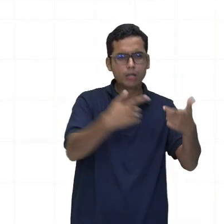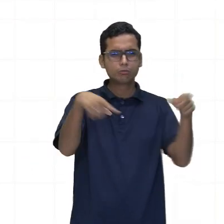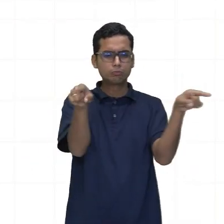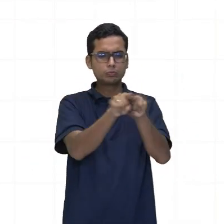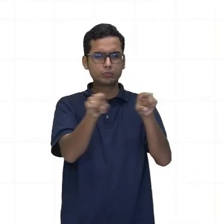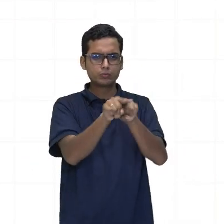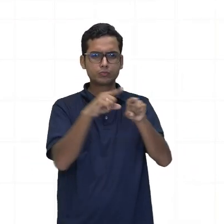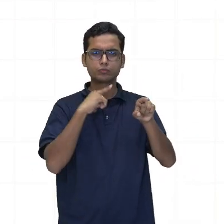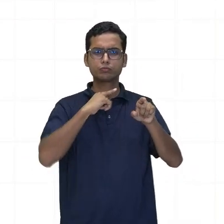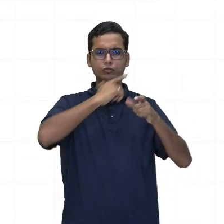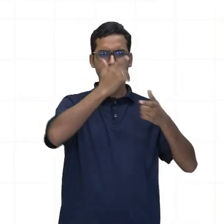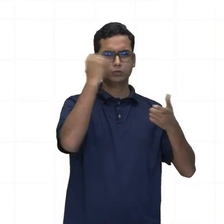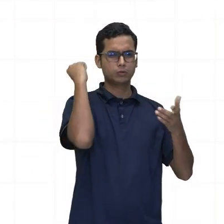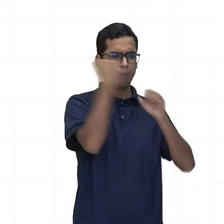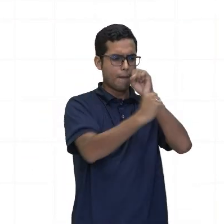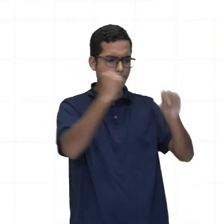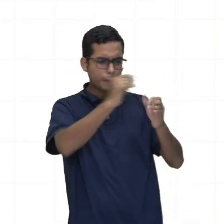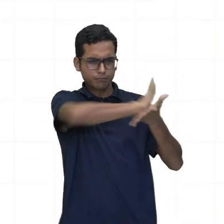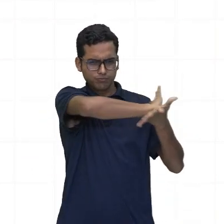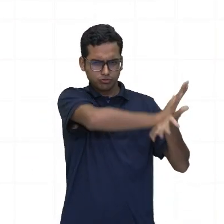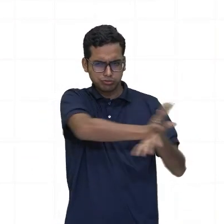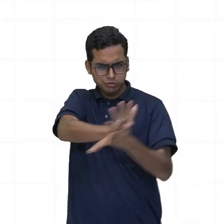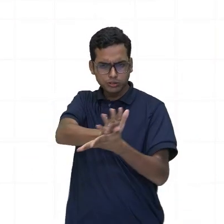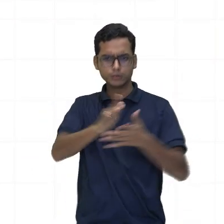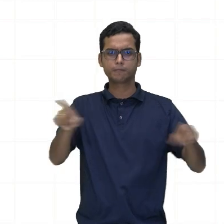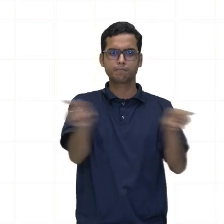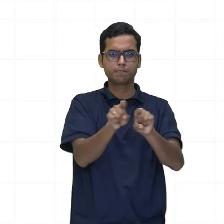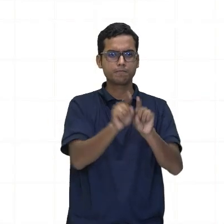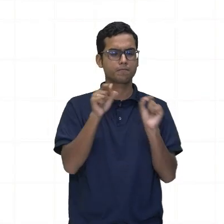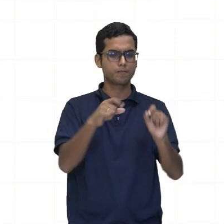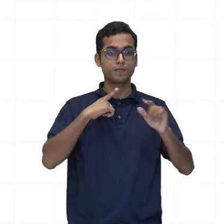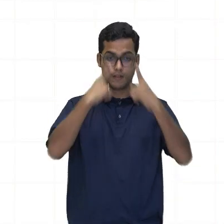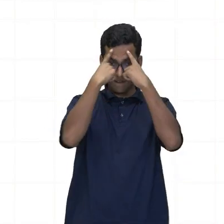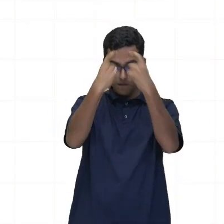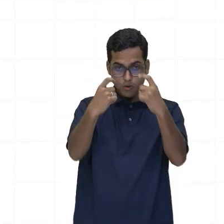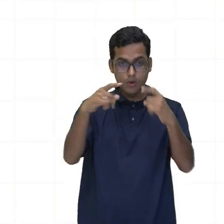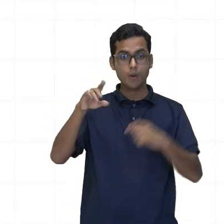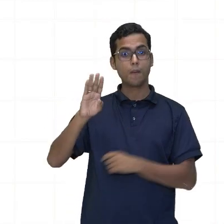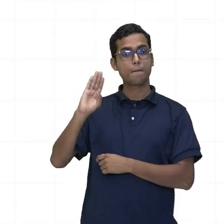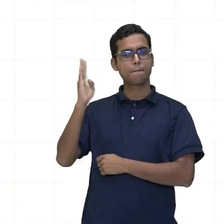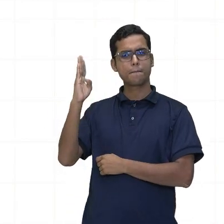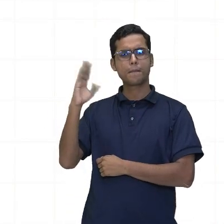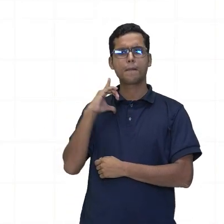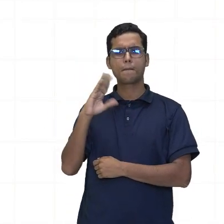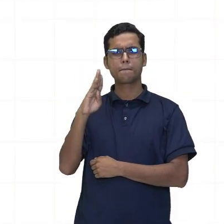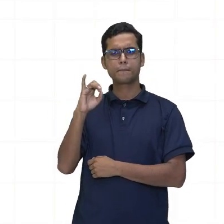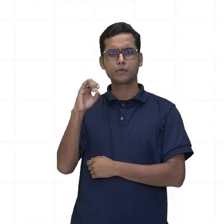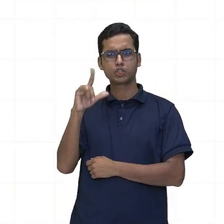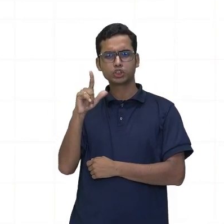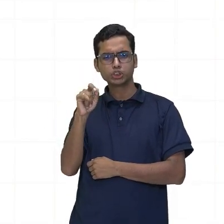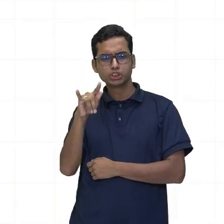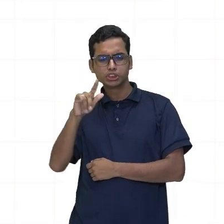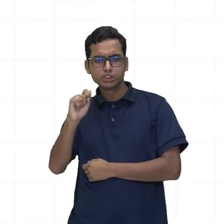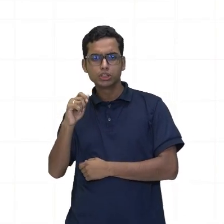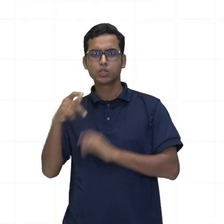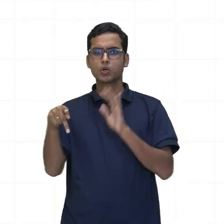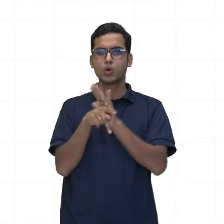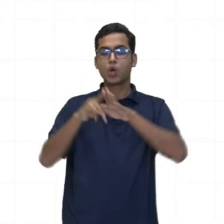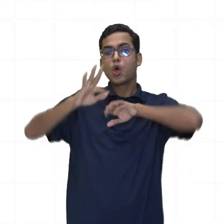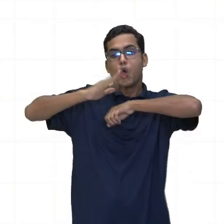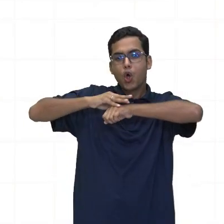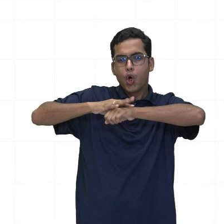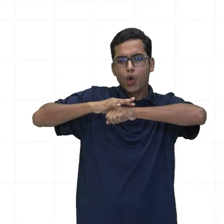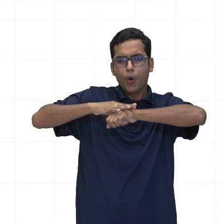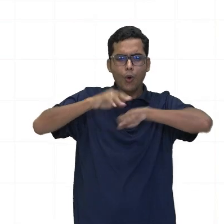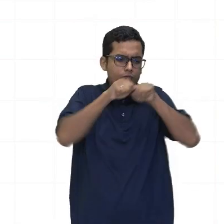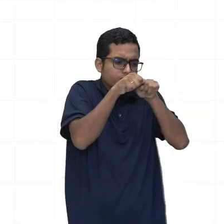com os massacres. Podemos também verificar a violência biológica. Através de quê? Através das doenças